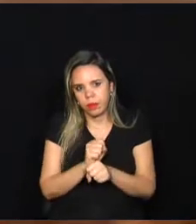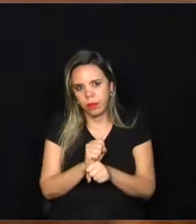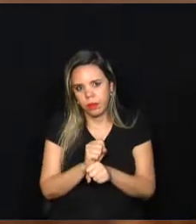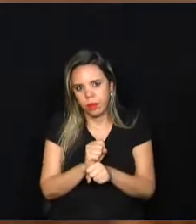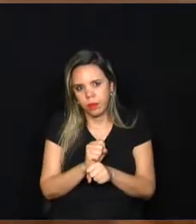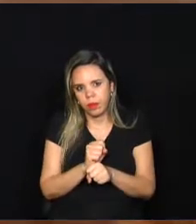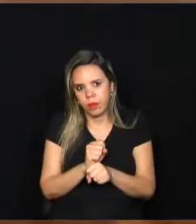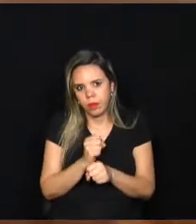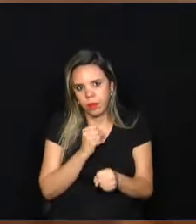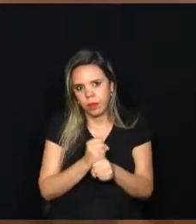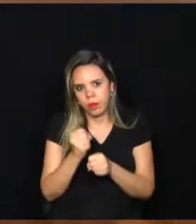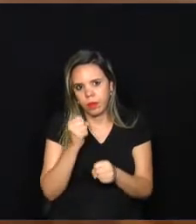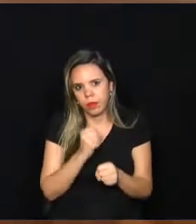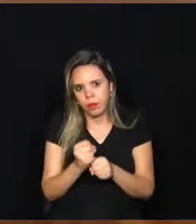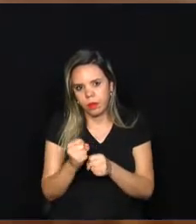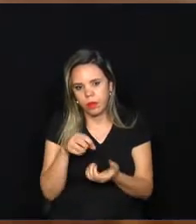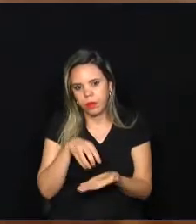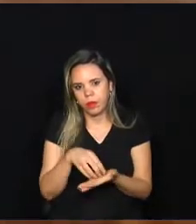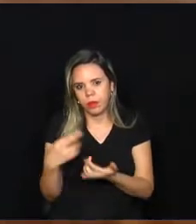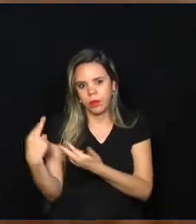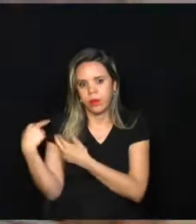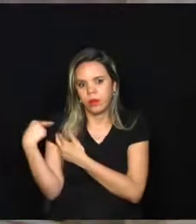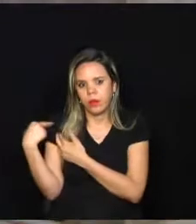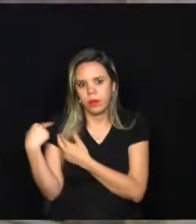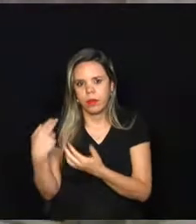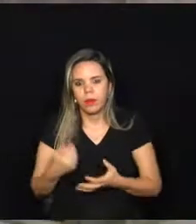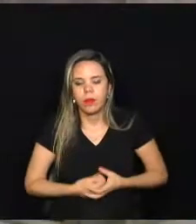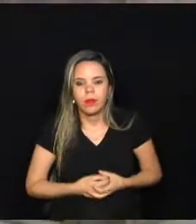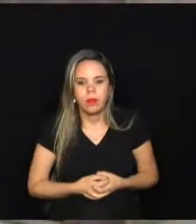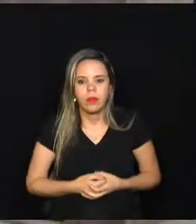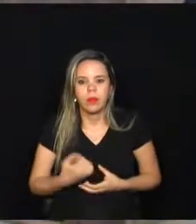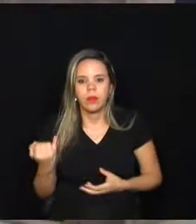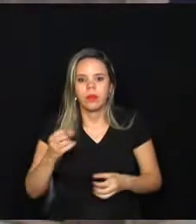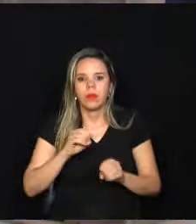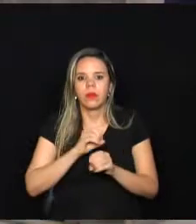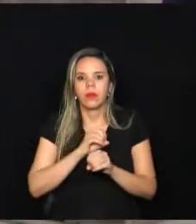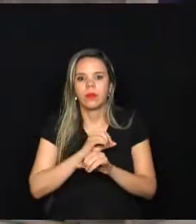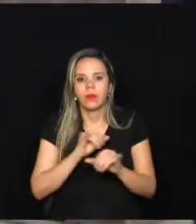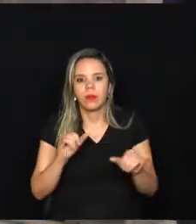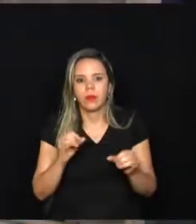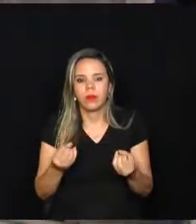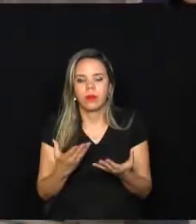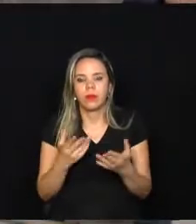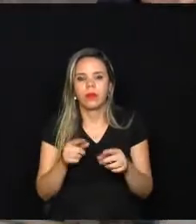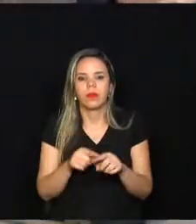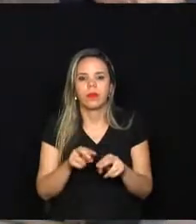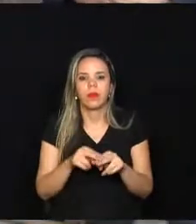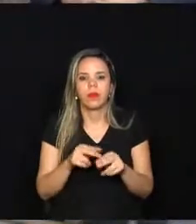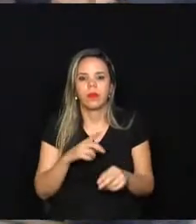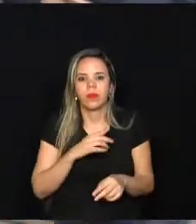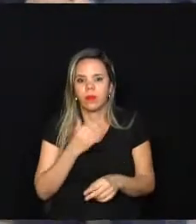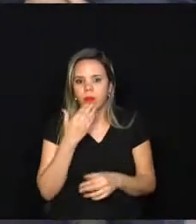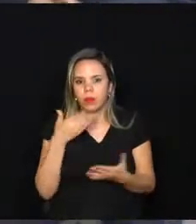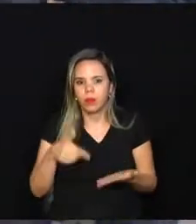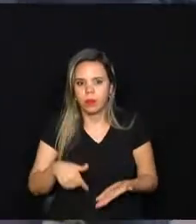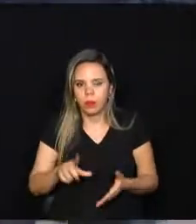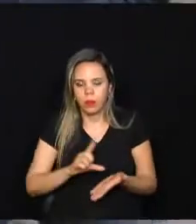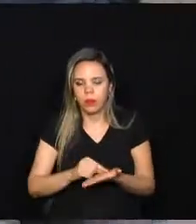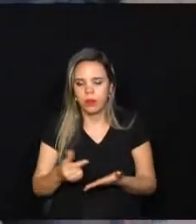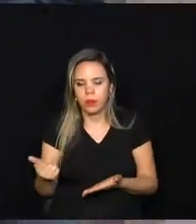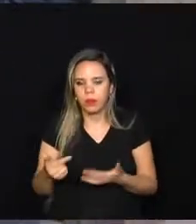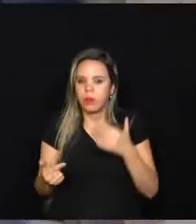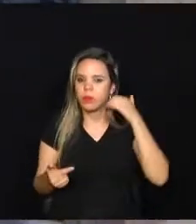tipo de obra e o órgão responsável. Essas informações completas e pormenorizadas, nós pedimos aqui no artigo